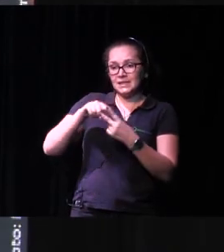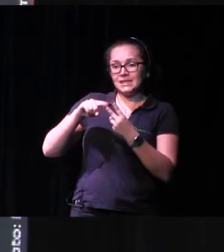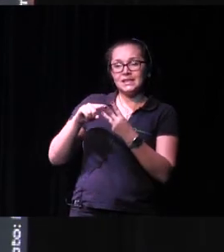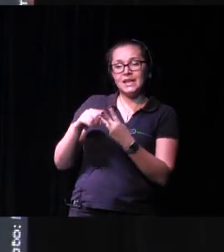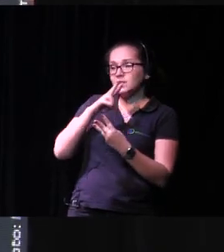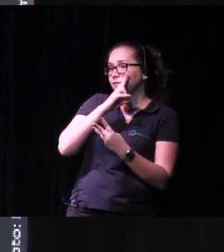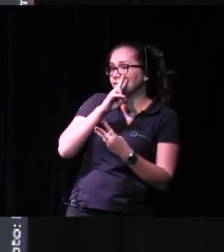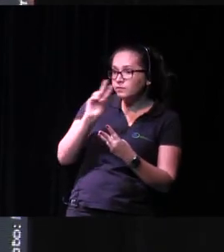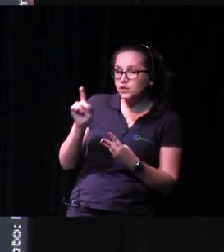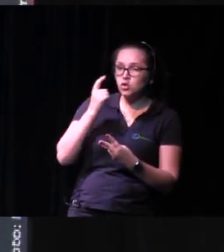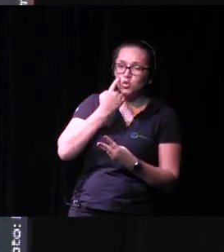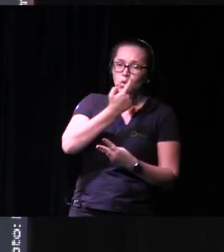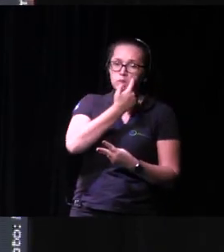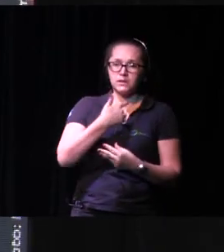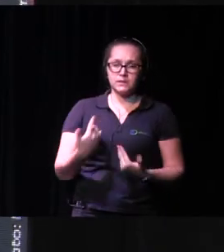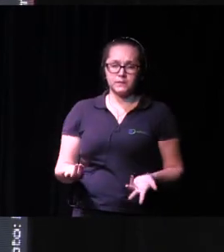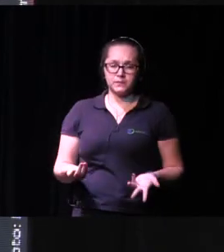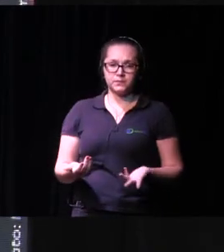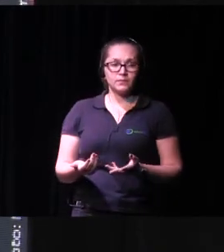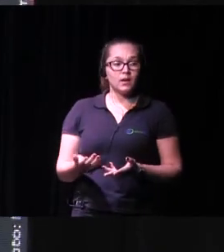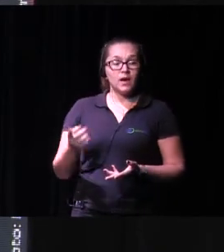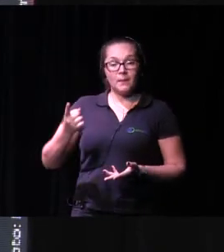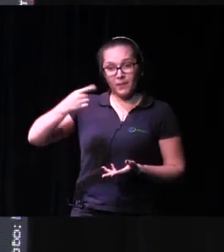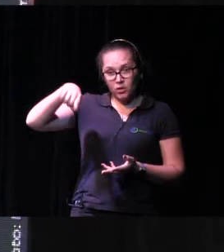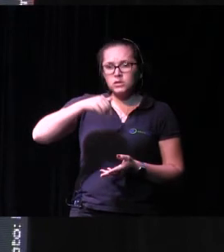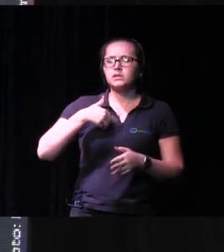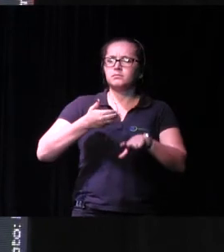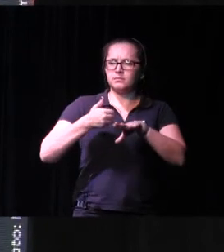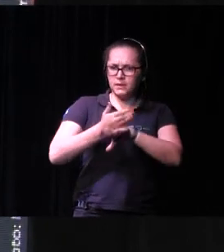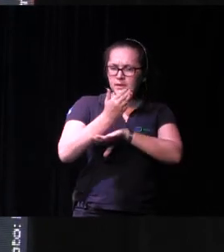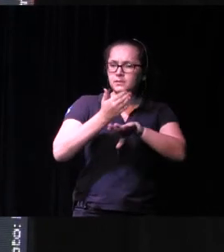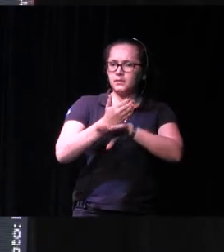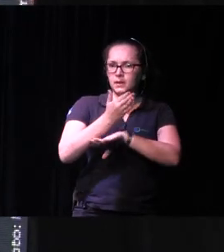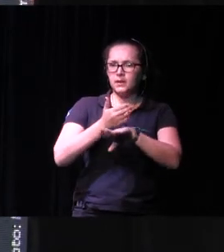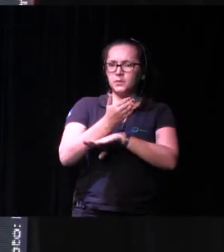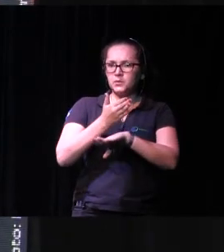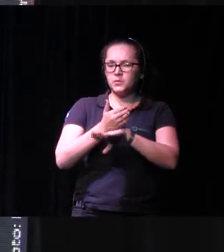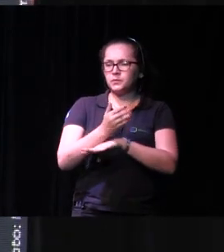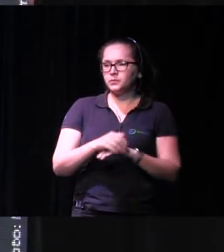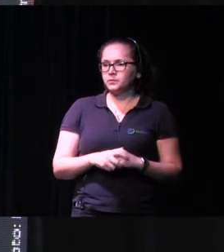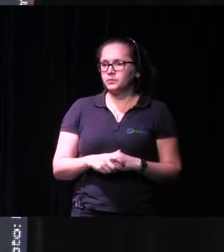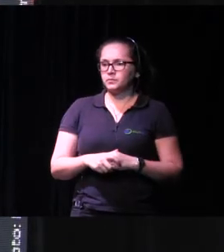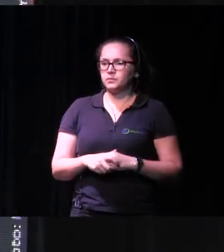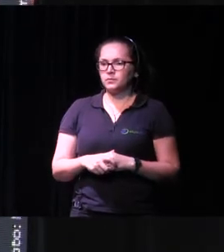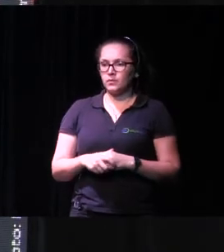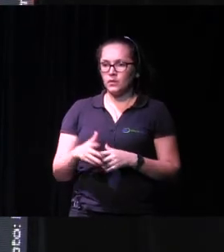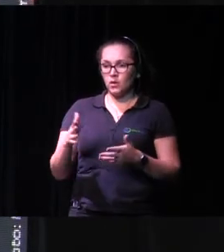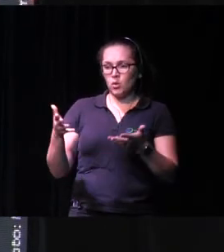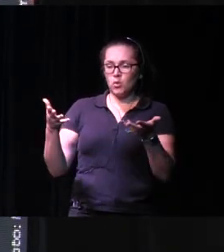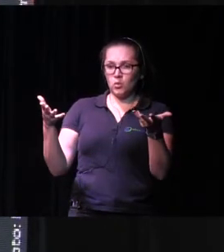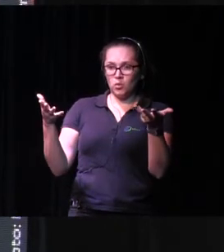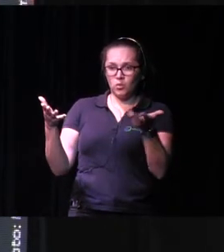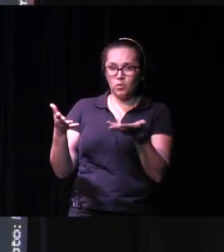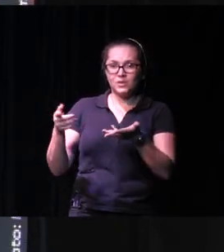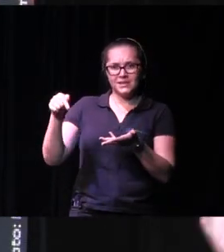Para nós que participamos hoje deste seminário,